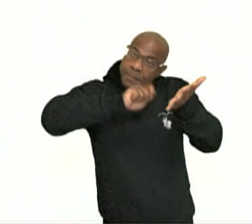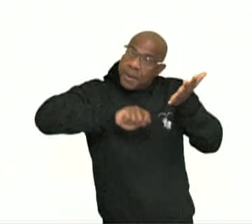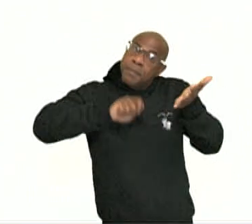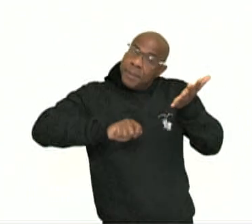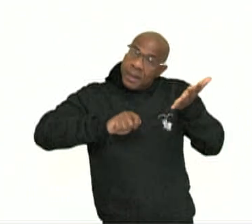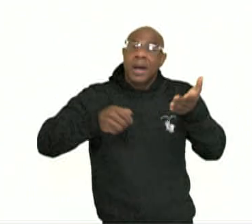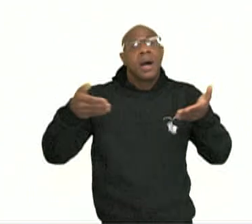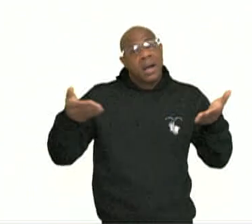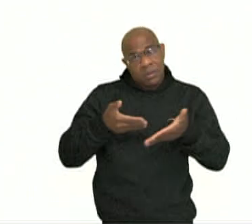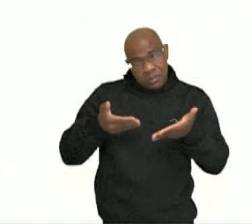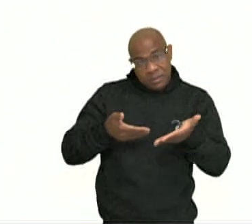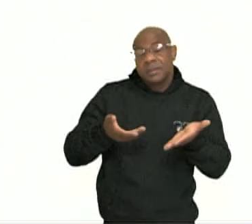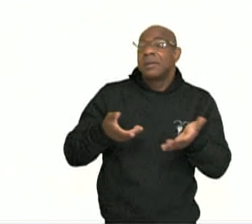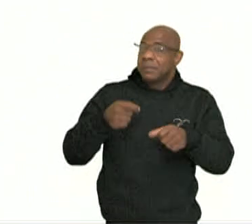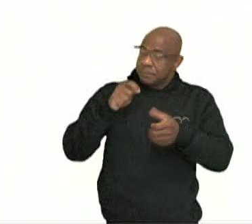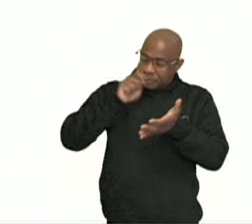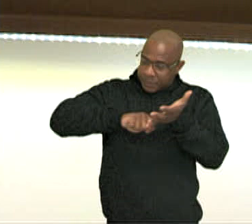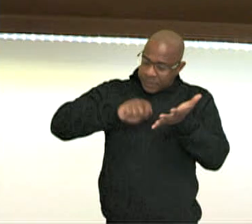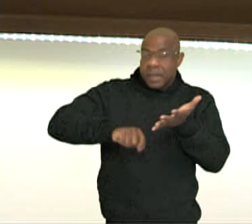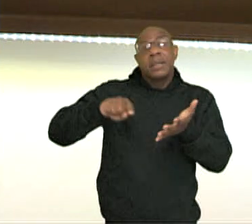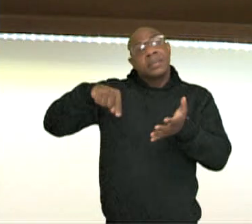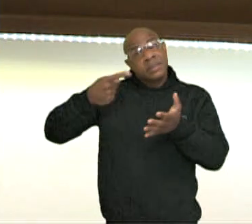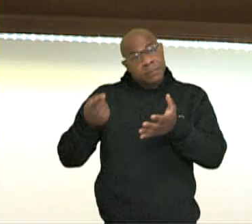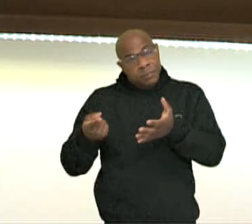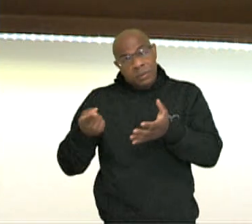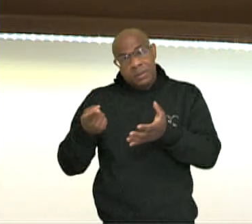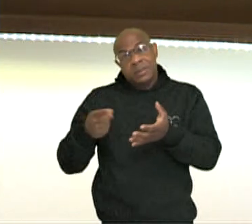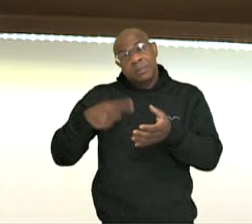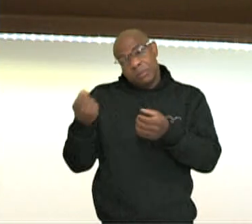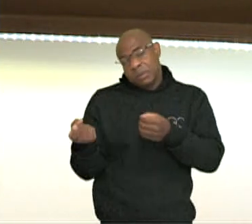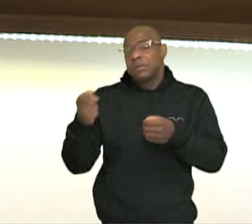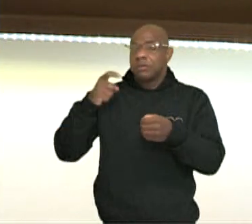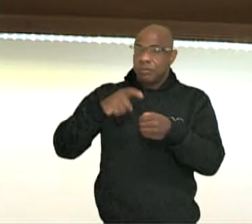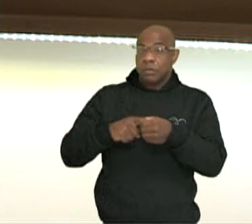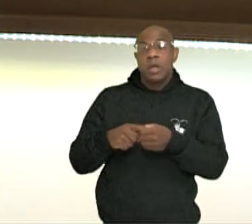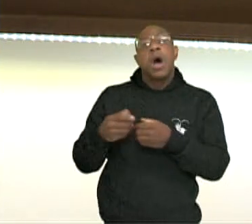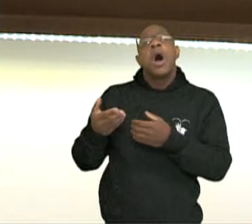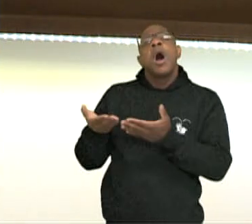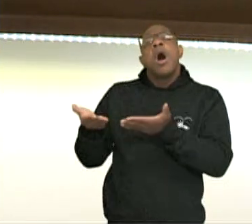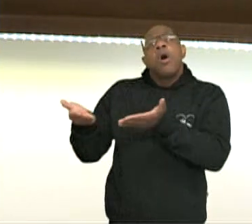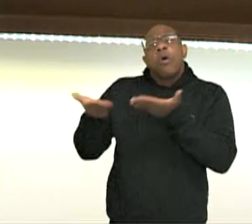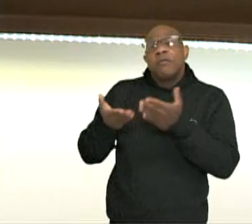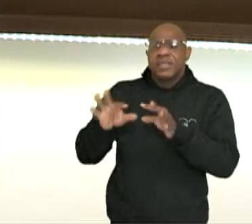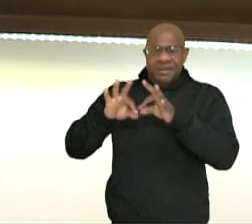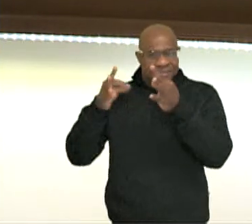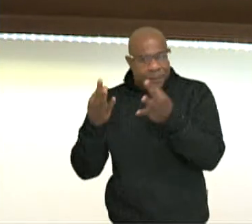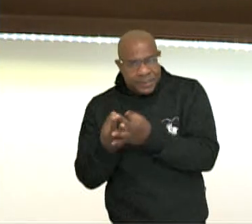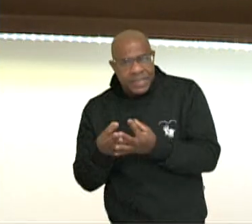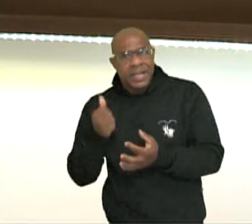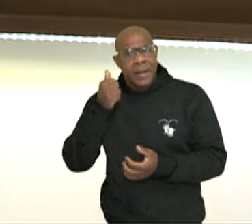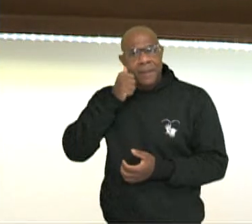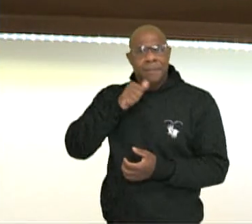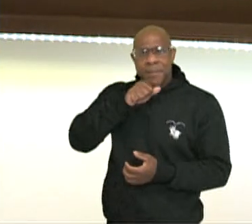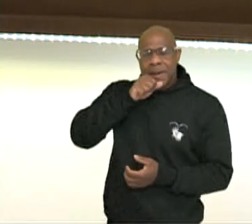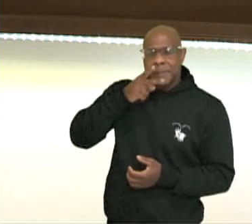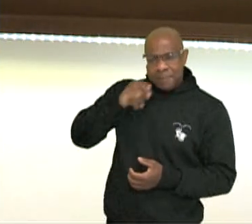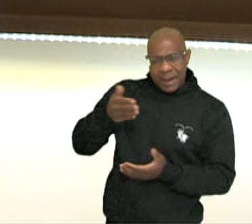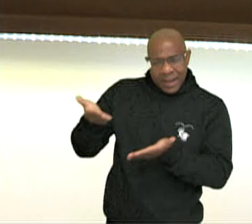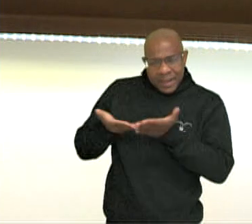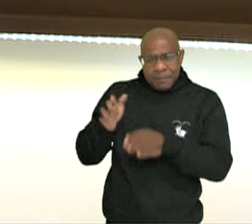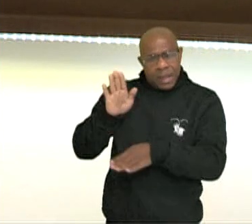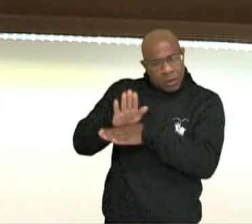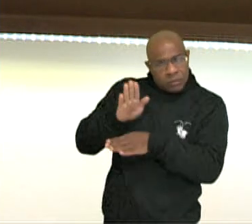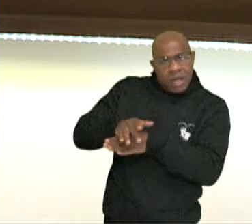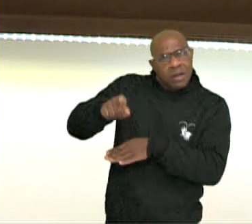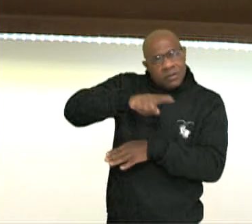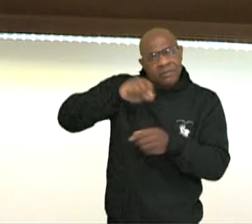teu caderno. Anota aí, pode convidar a família, façam juntos, né? Já faça uma lista aí de medidas de prevenção aí